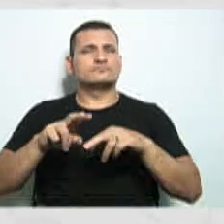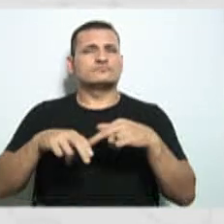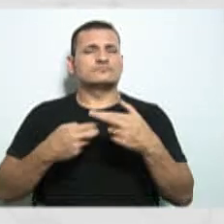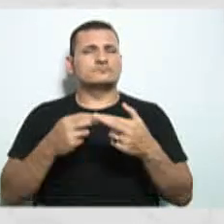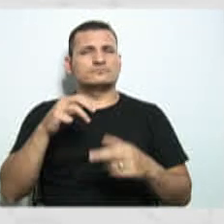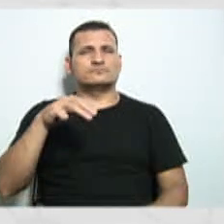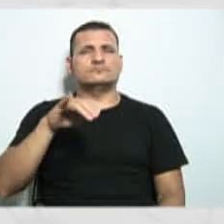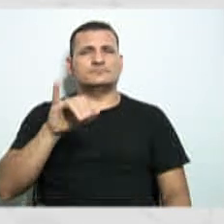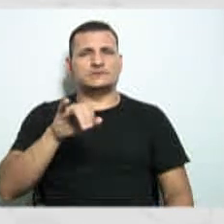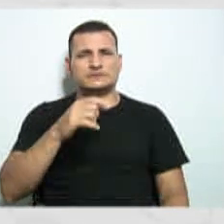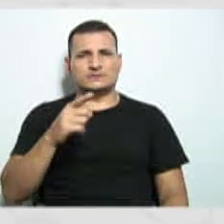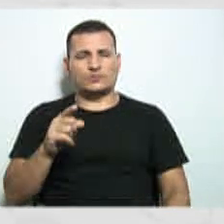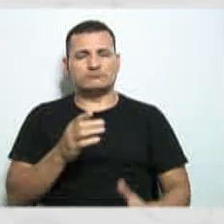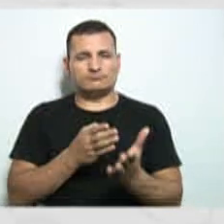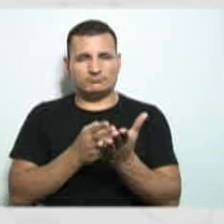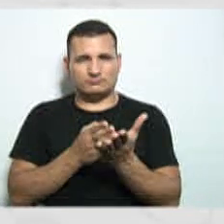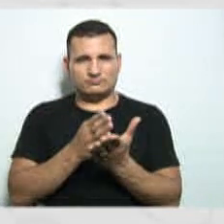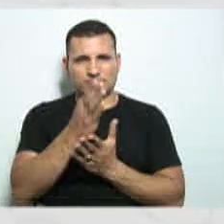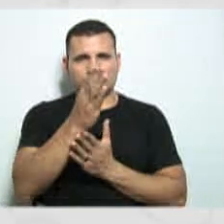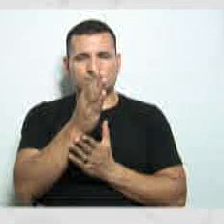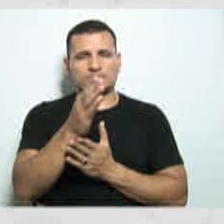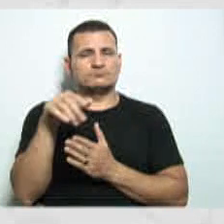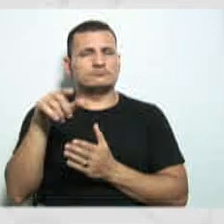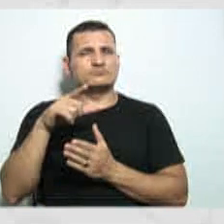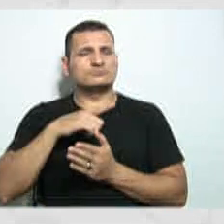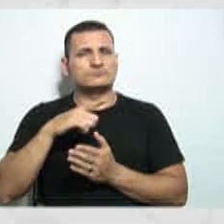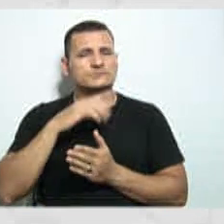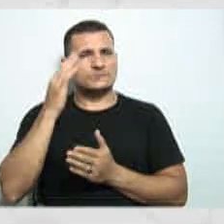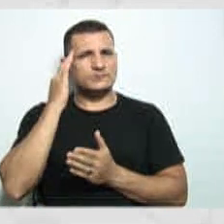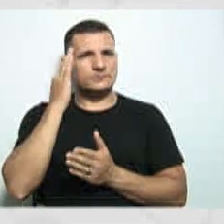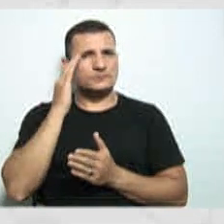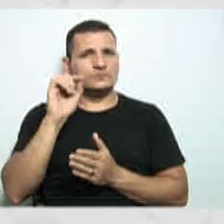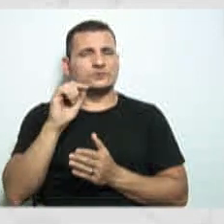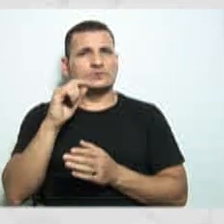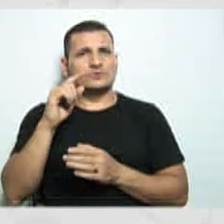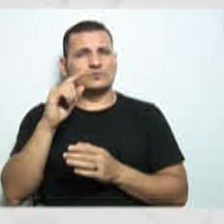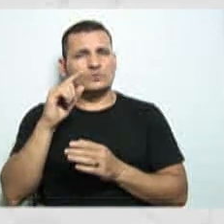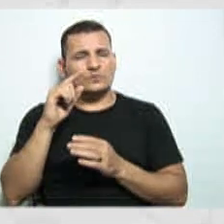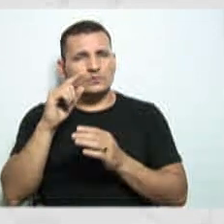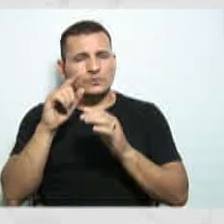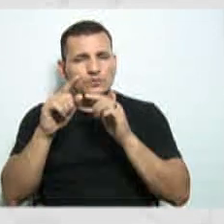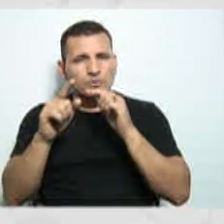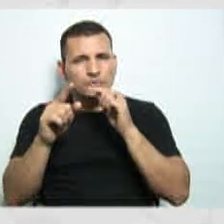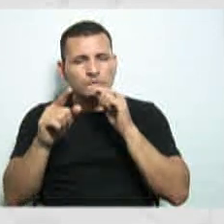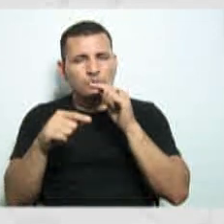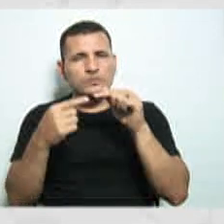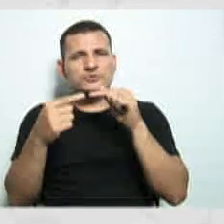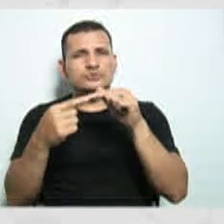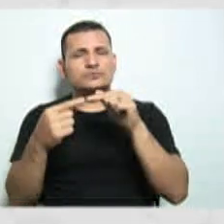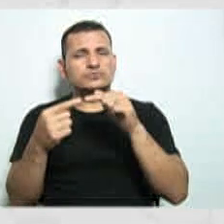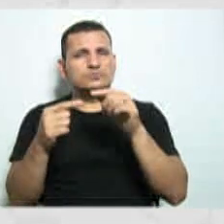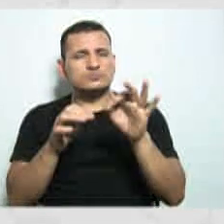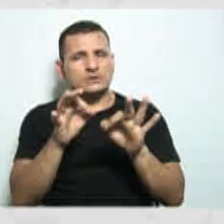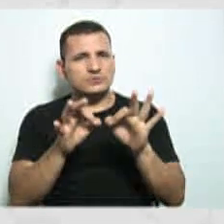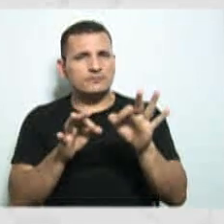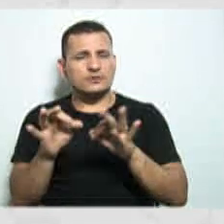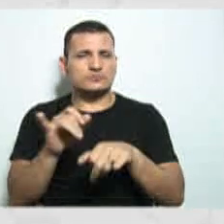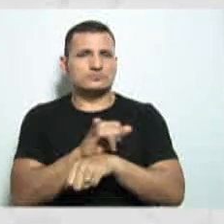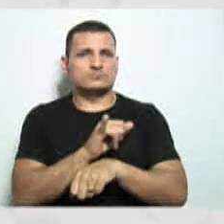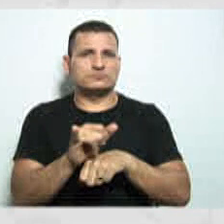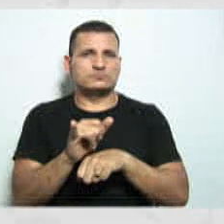compreende fielmente, ó, a determinação do motivo central do planejamento estratégico, né? Ou seja, é a determinação